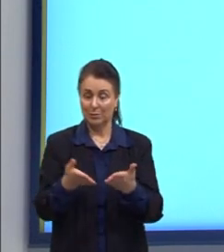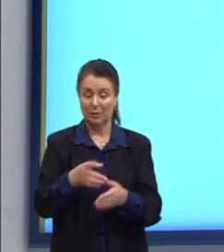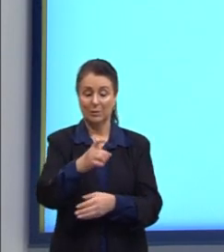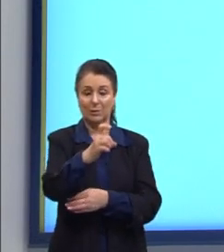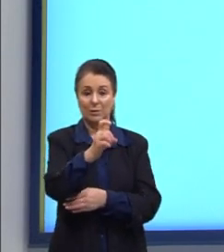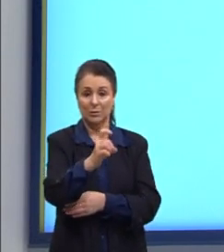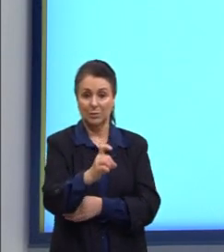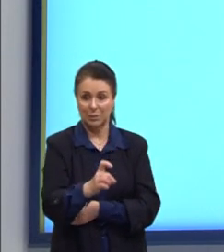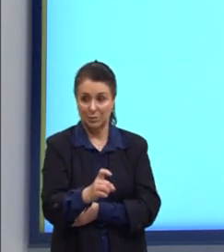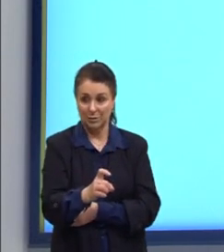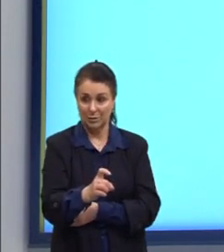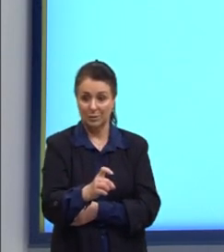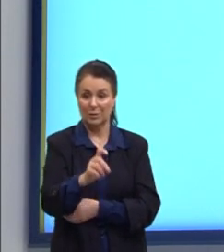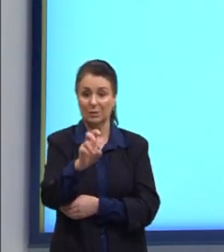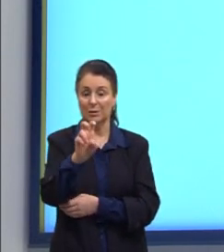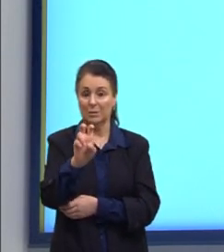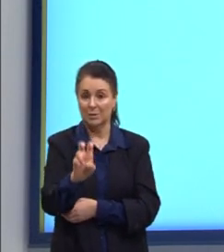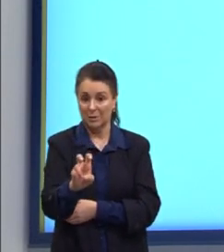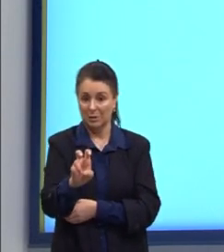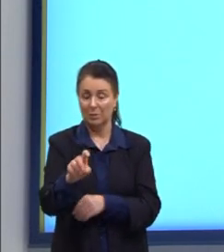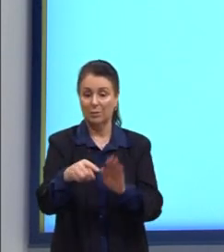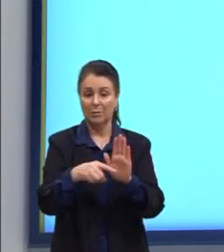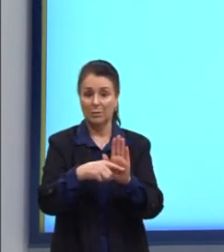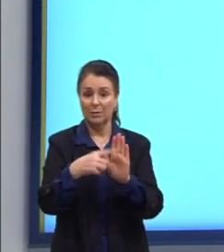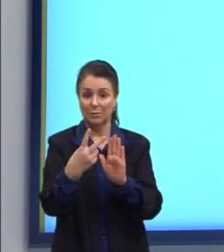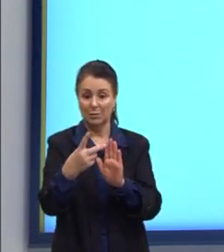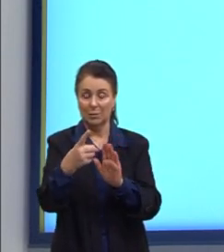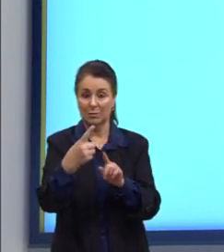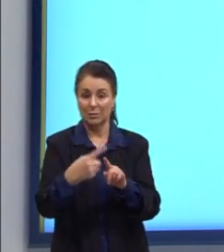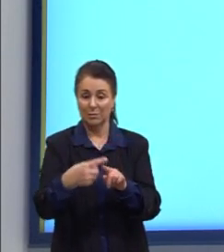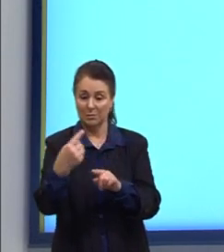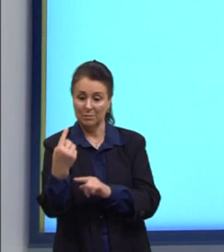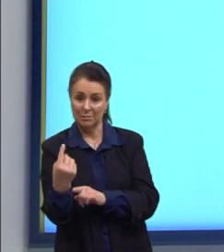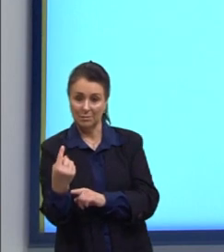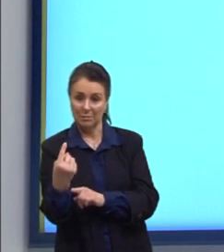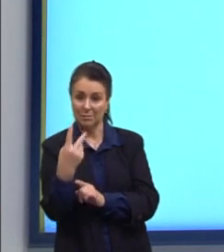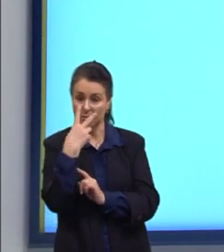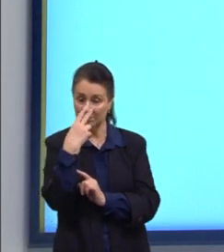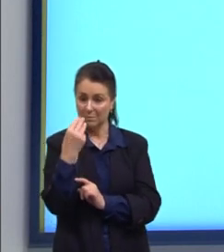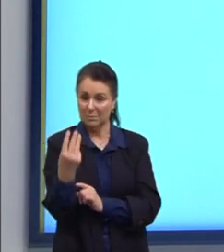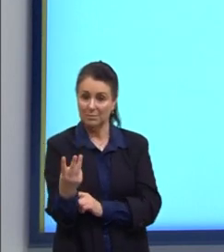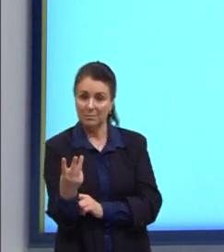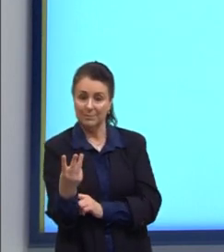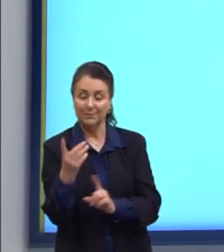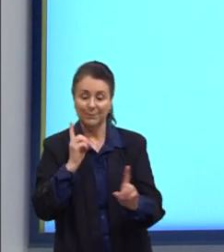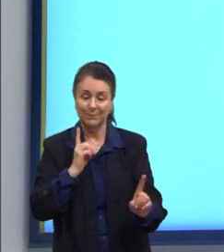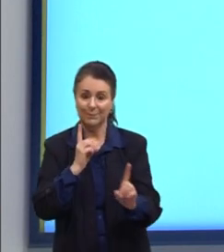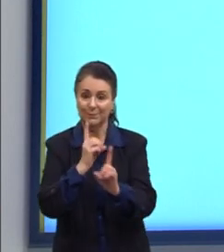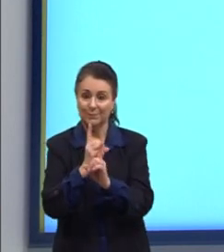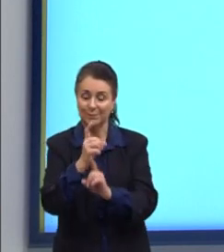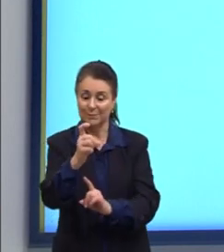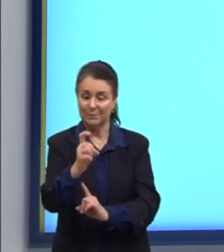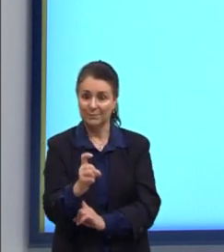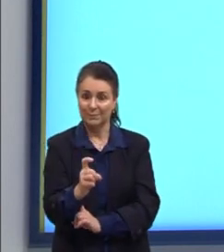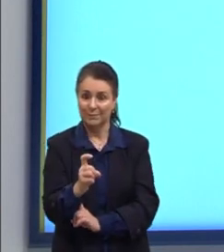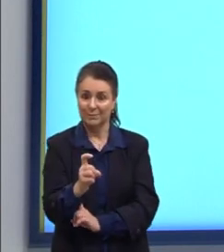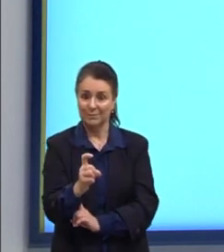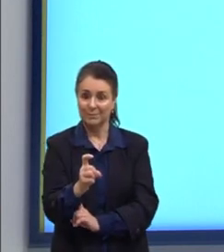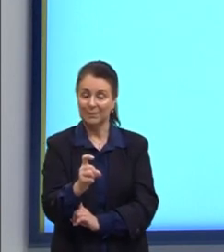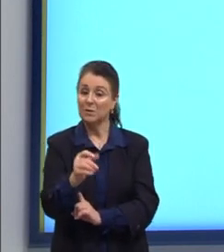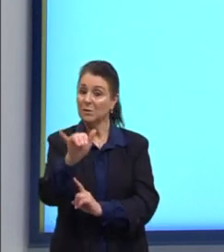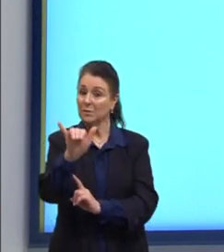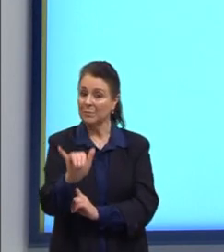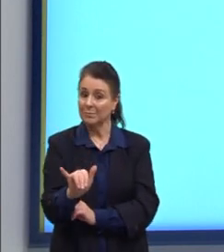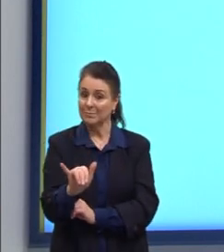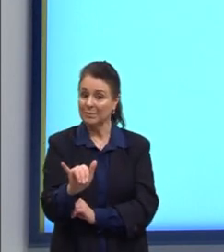x 5 - 2 x 1 = 3 então descobri o x e o